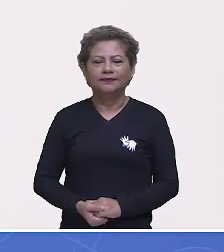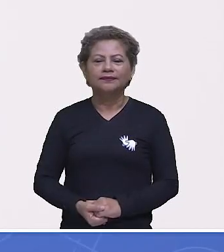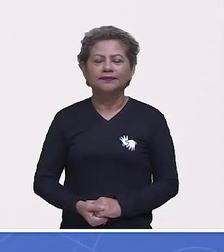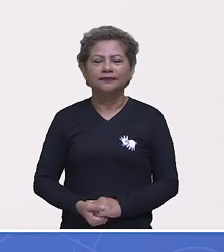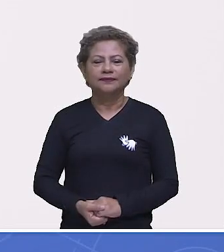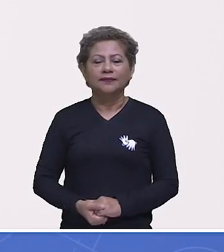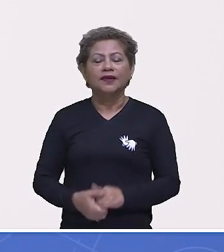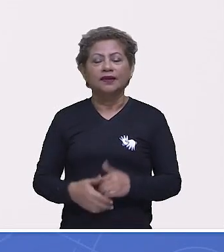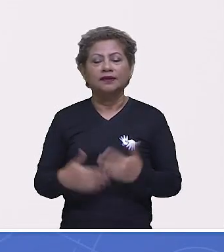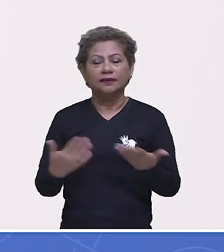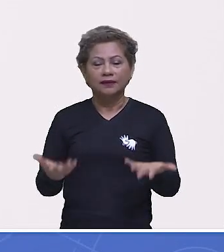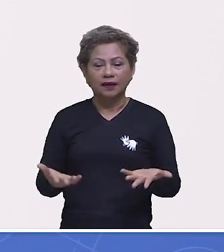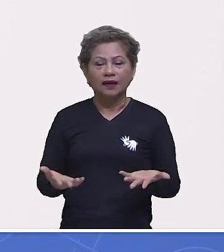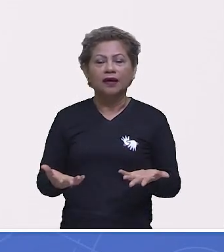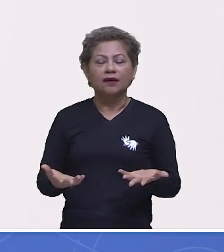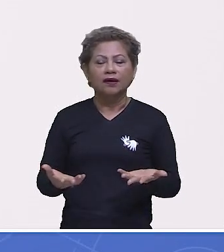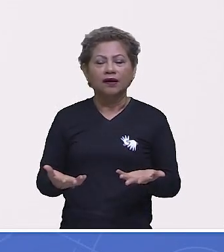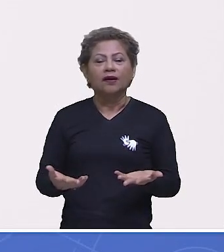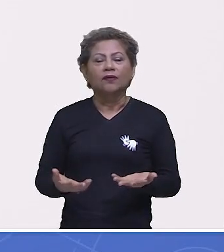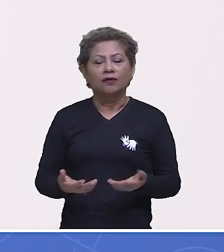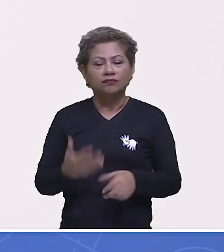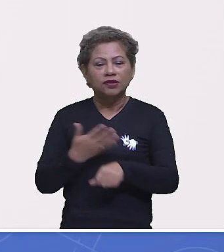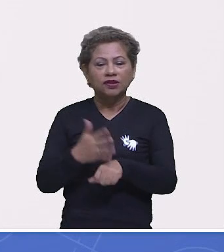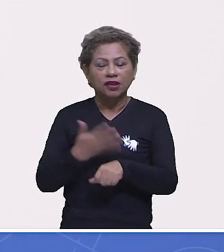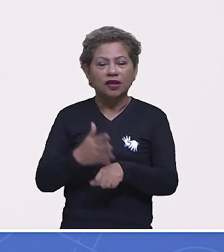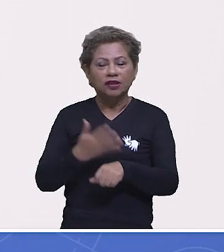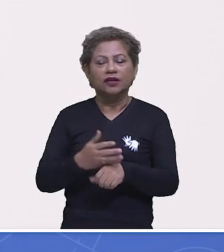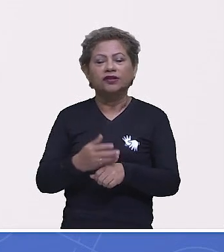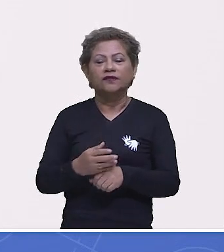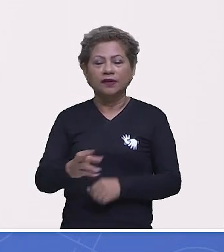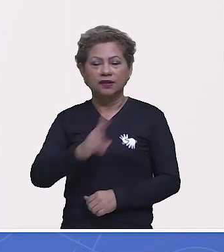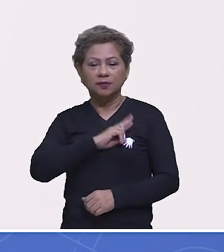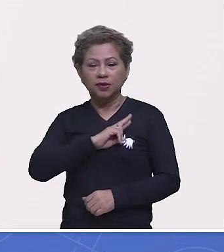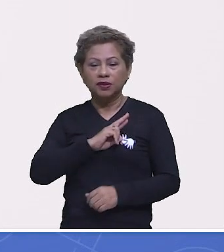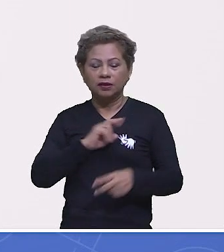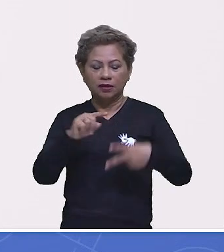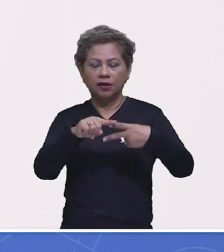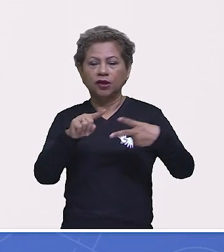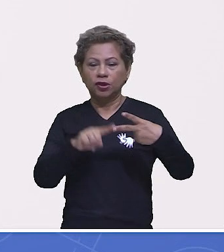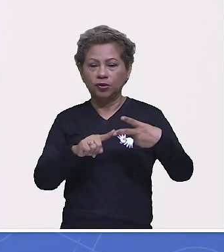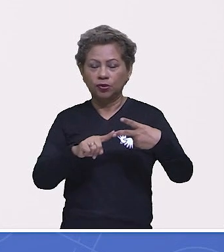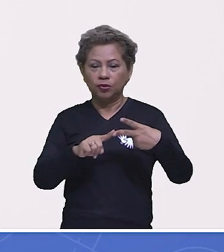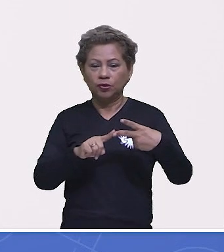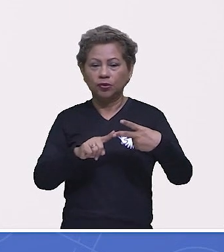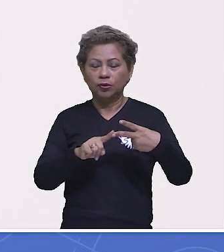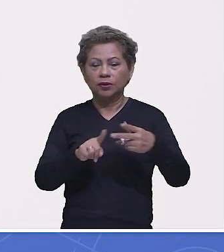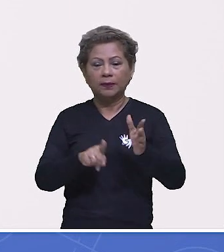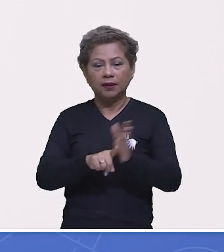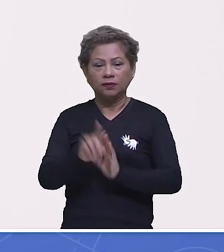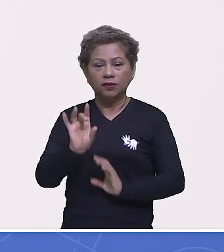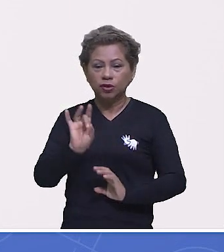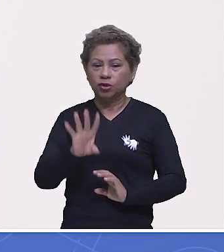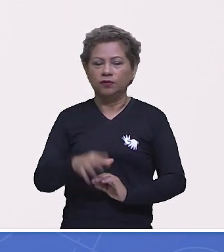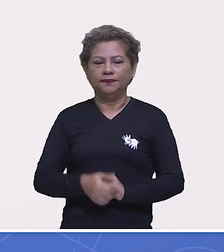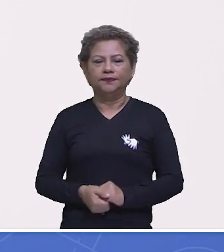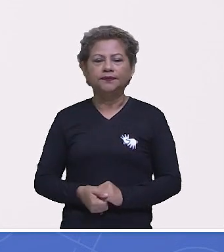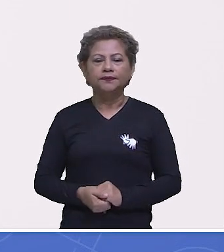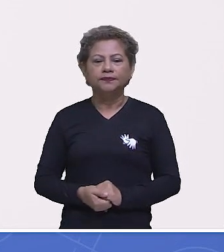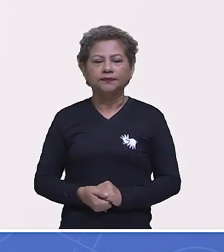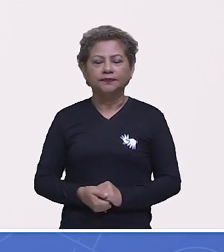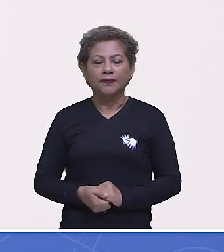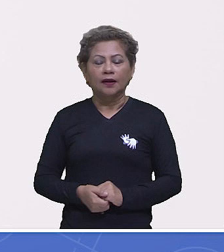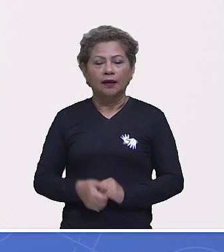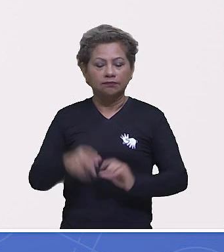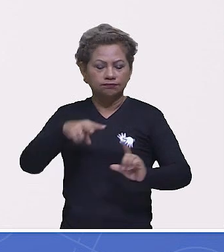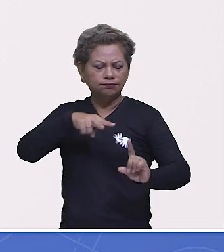Muito bem, então, em educação física são apenas duas questões. Vamos lá para a primeira delas. A questão 12, que diz assim: na